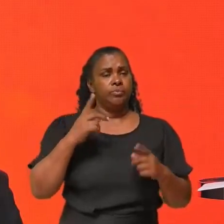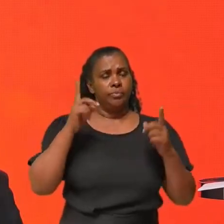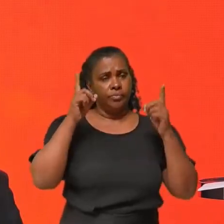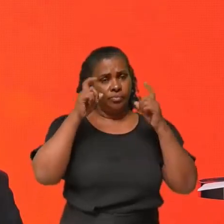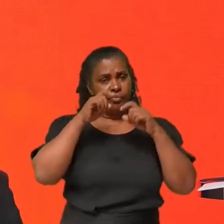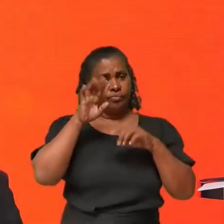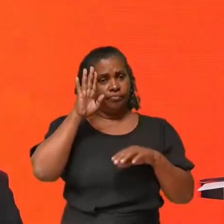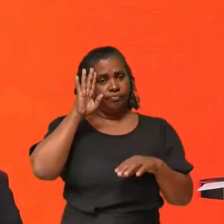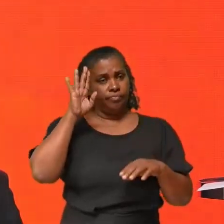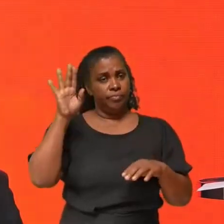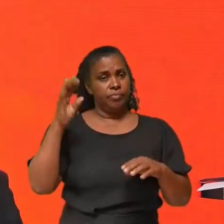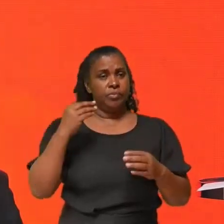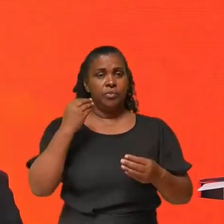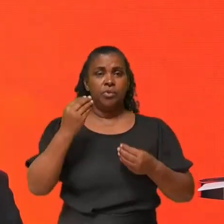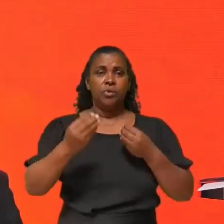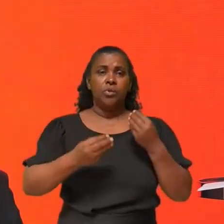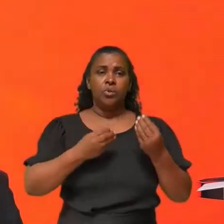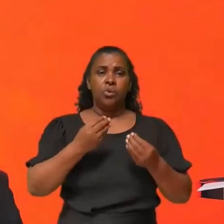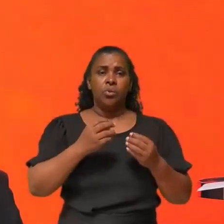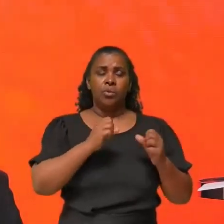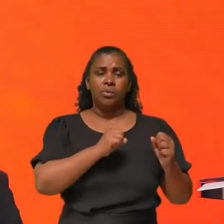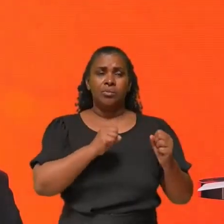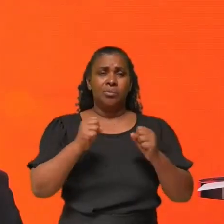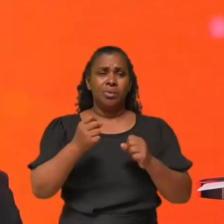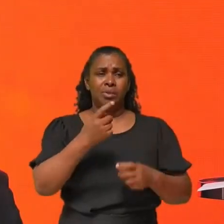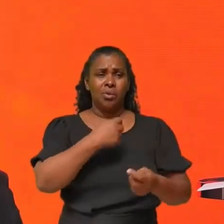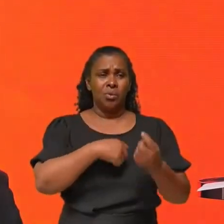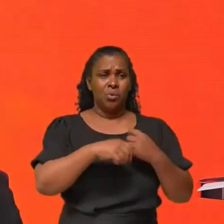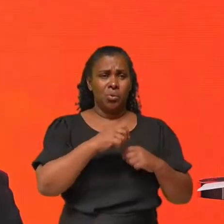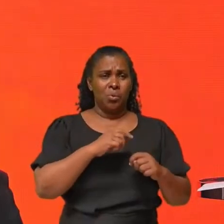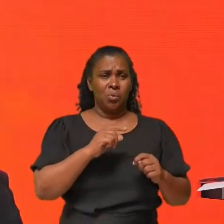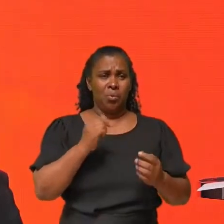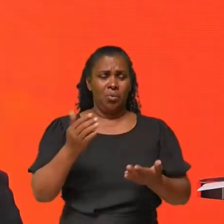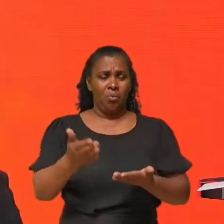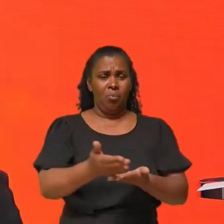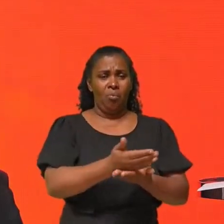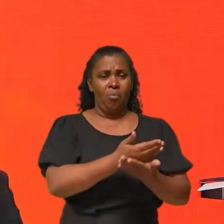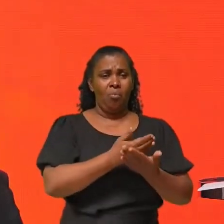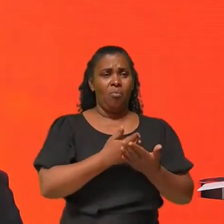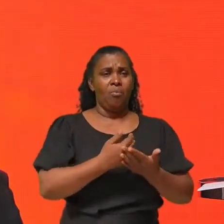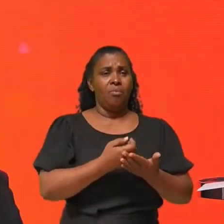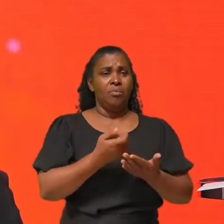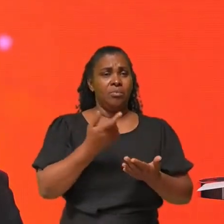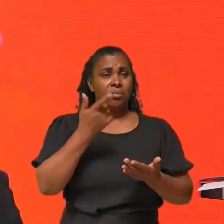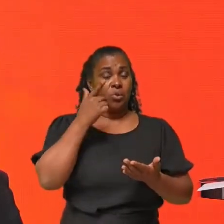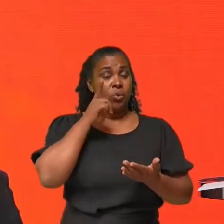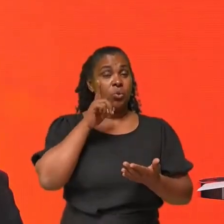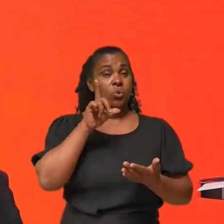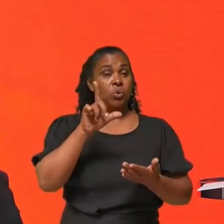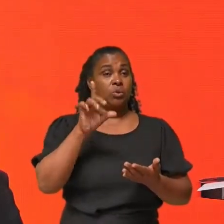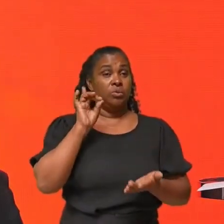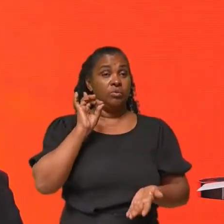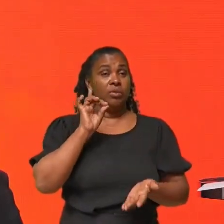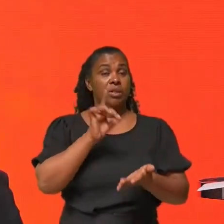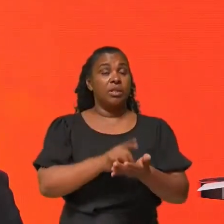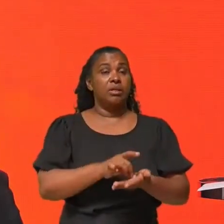poder econômico, né, de que nós vamos, de fato, fazer frente